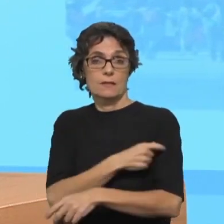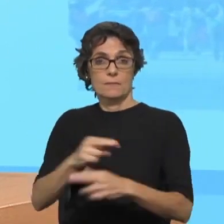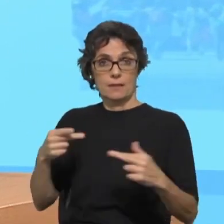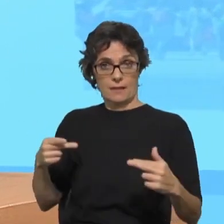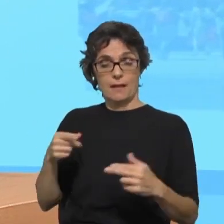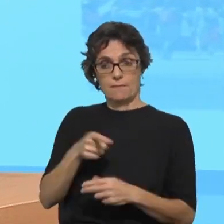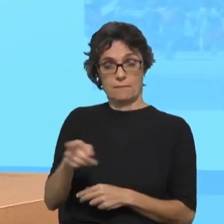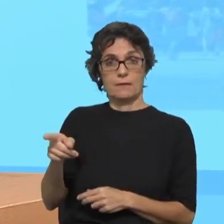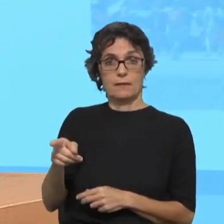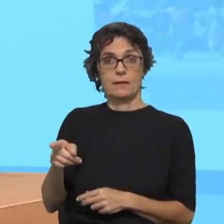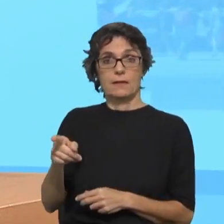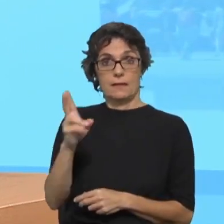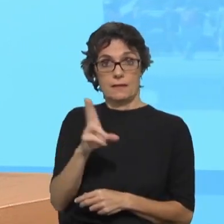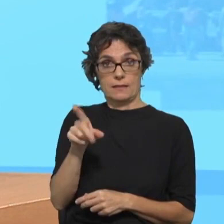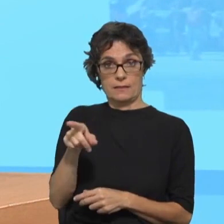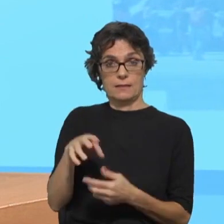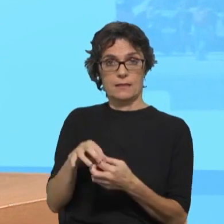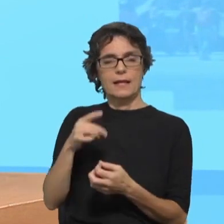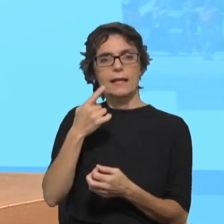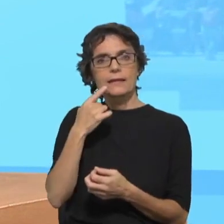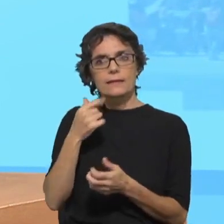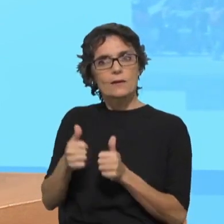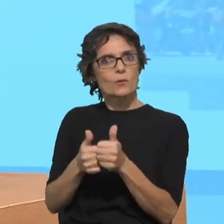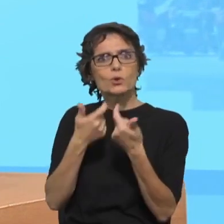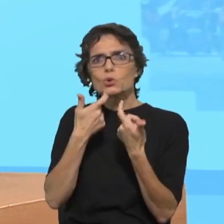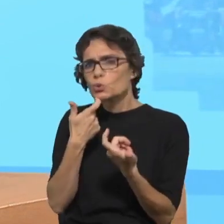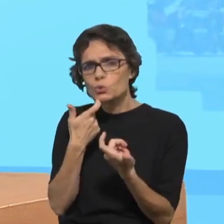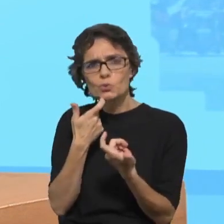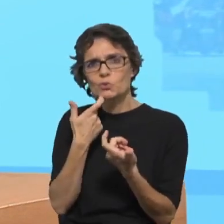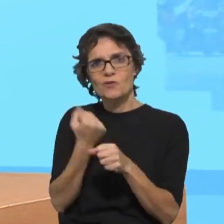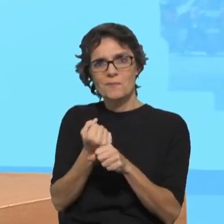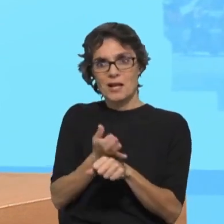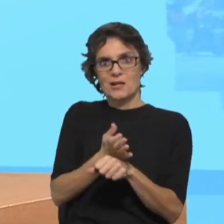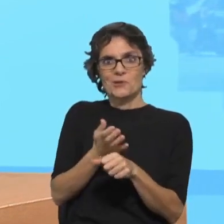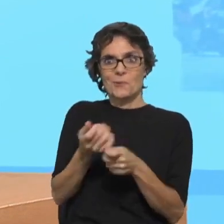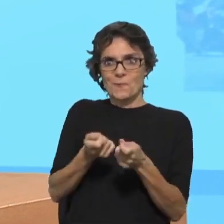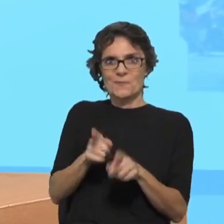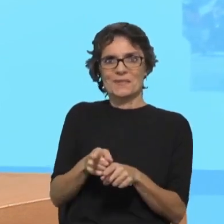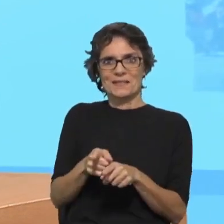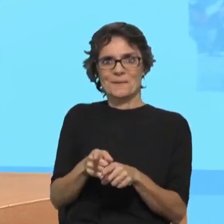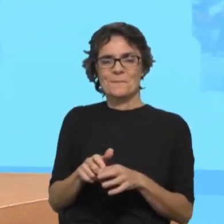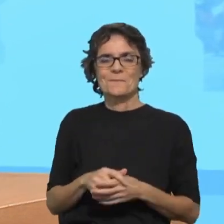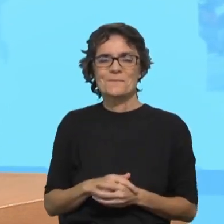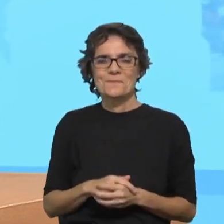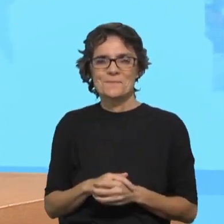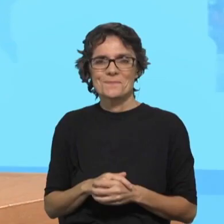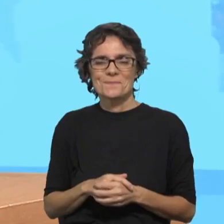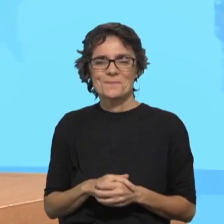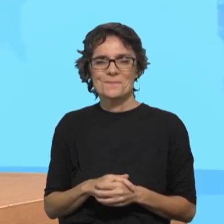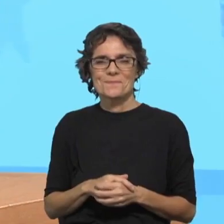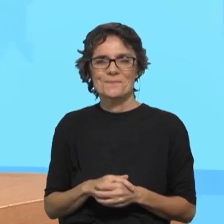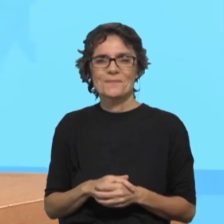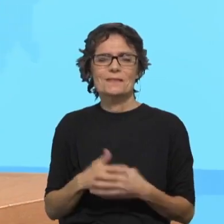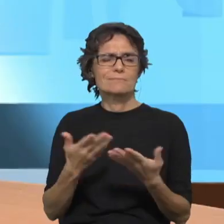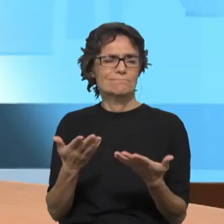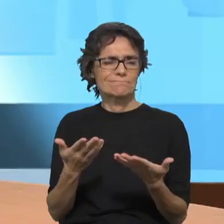a ver nos bastidores com que tudo aquilo que correu tão bem, corresse tão bem. E é muito inspirador